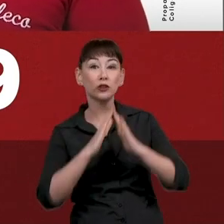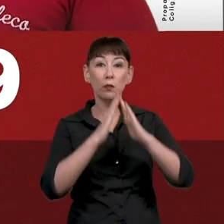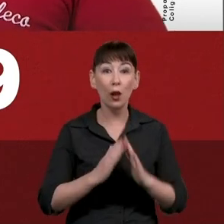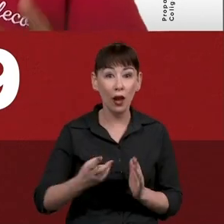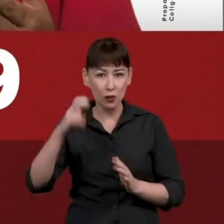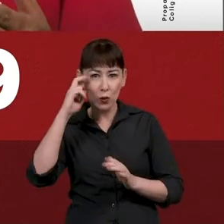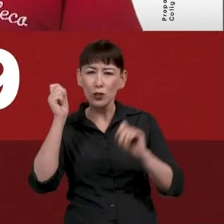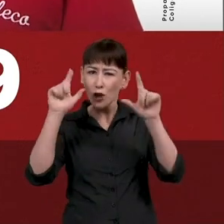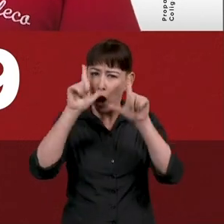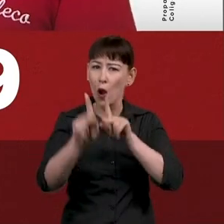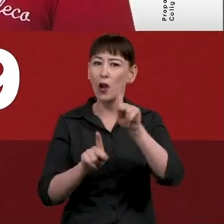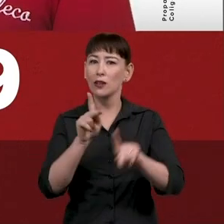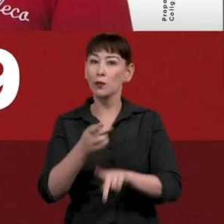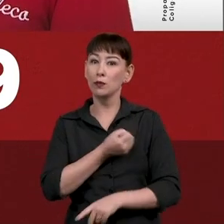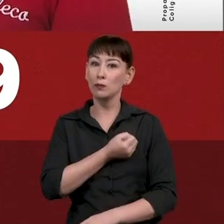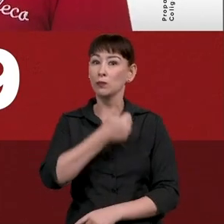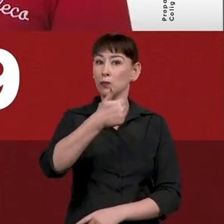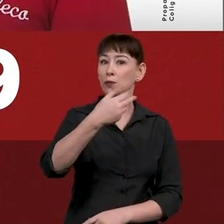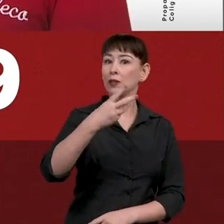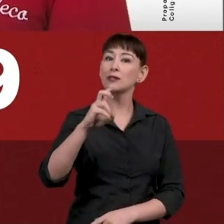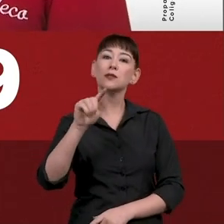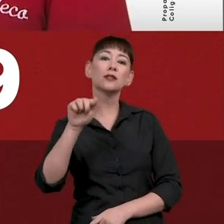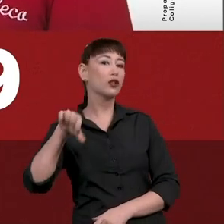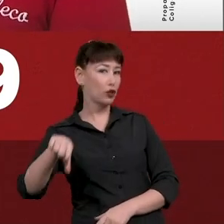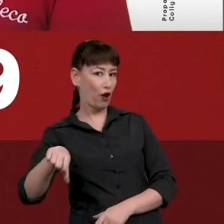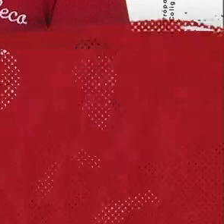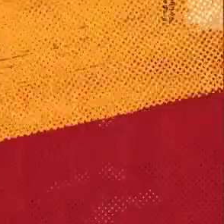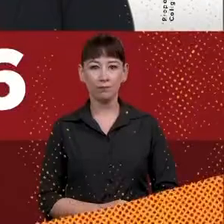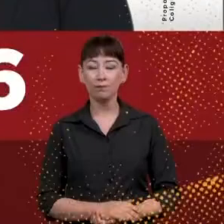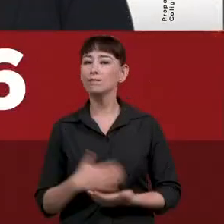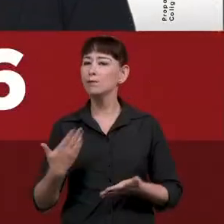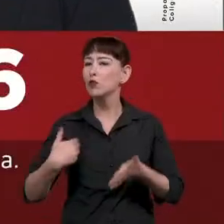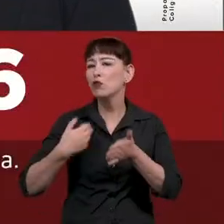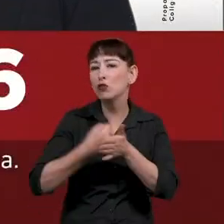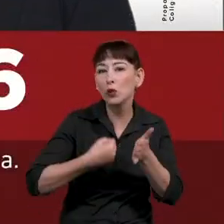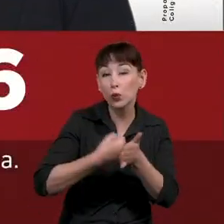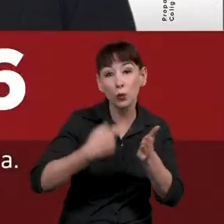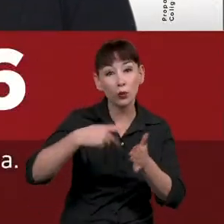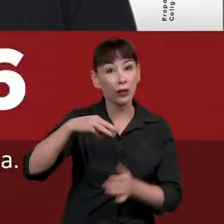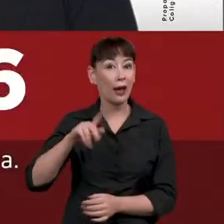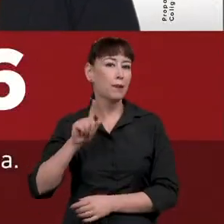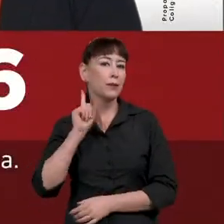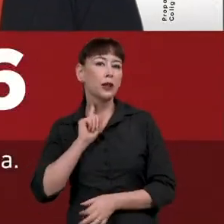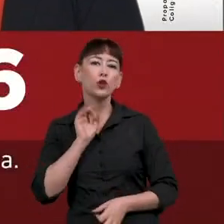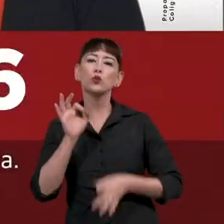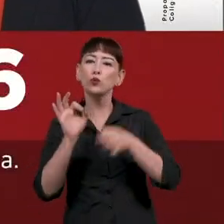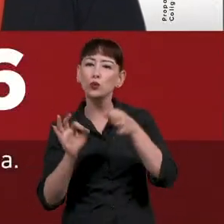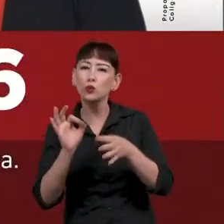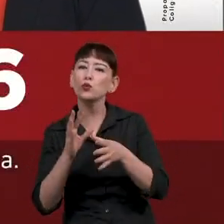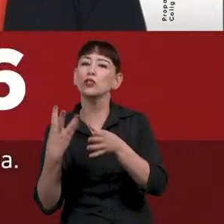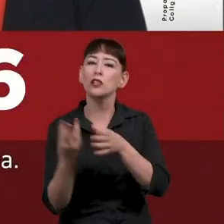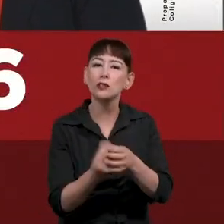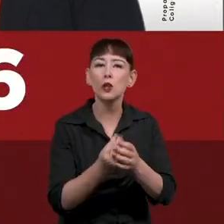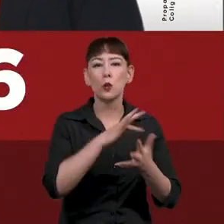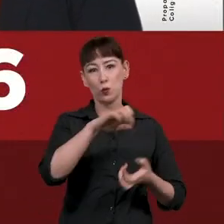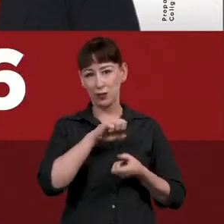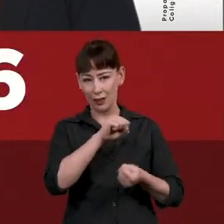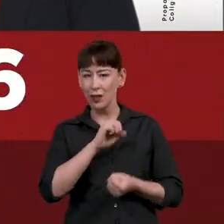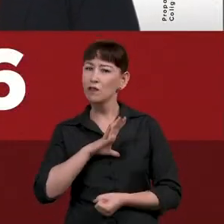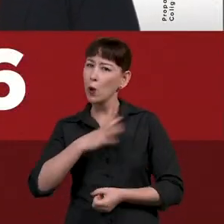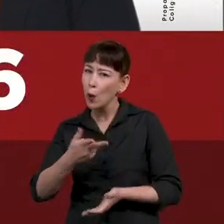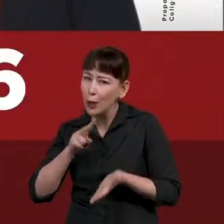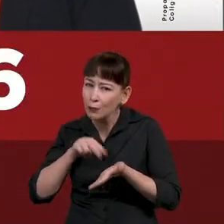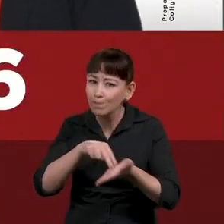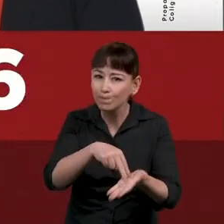Moradia e Cultura. Desperta, cidadão. Lelé com 3579. Olá, por uma Minas Gerais justa, sustentável e inclusiva. Com